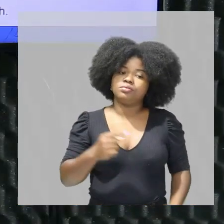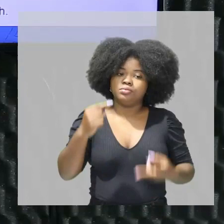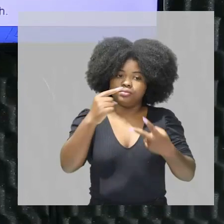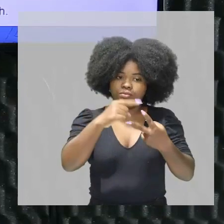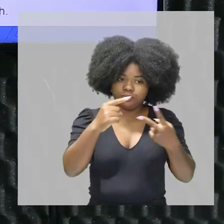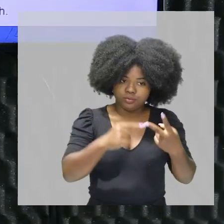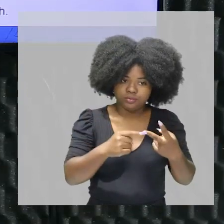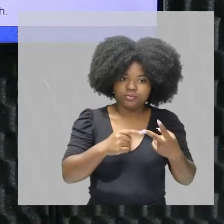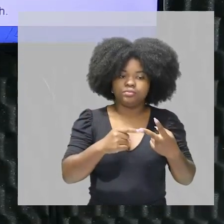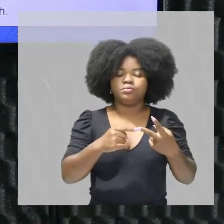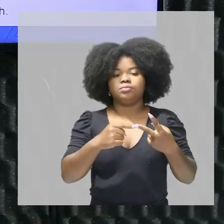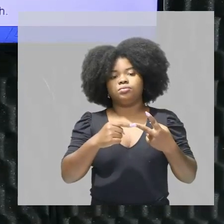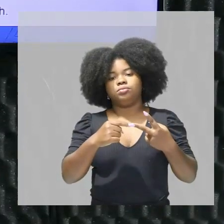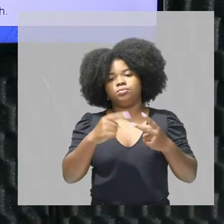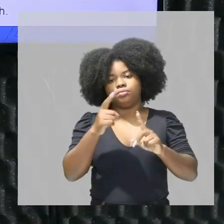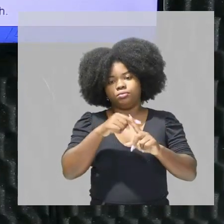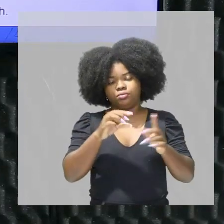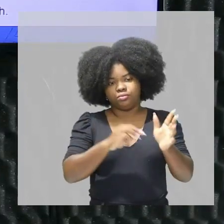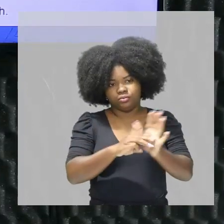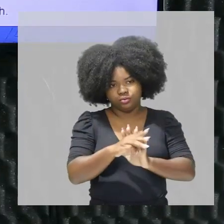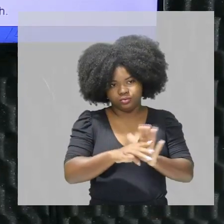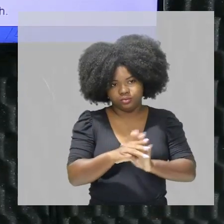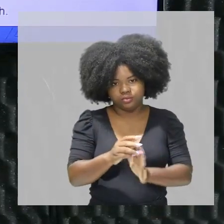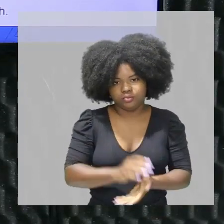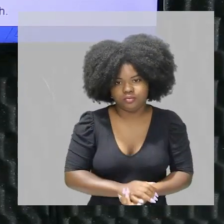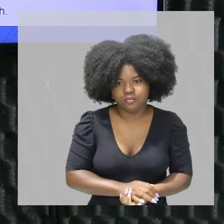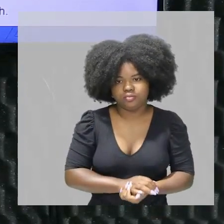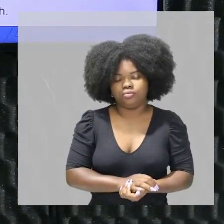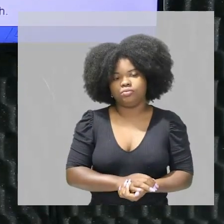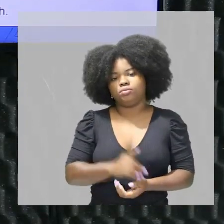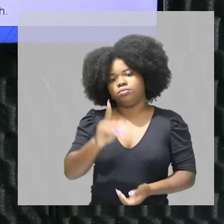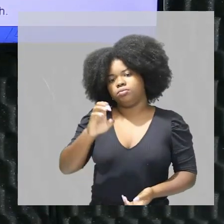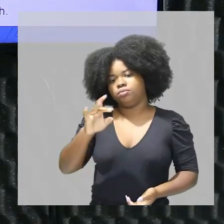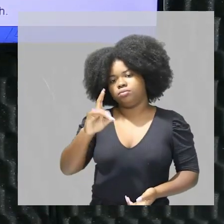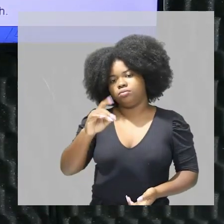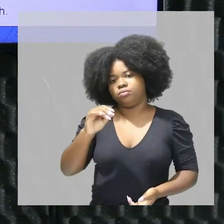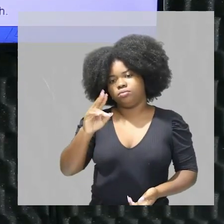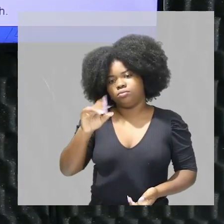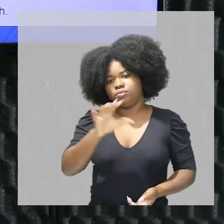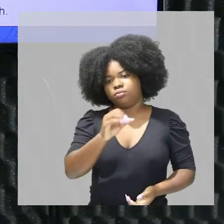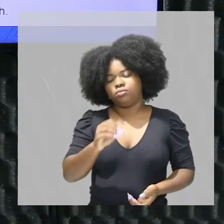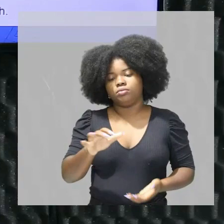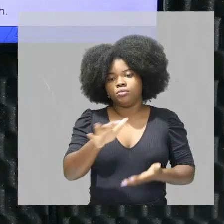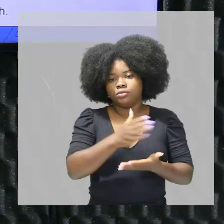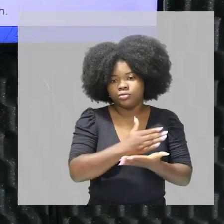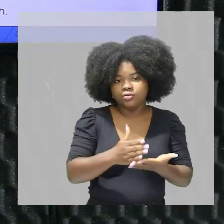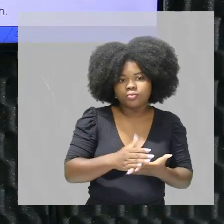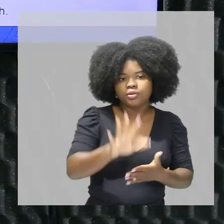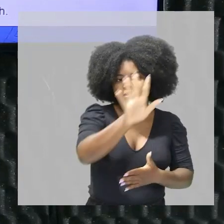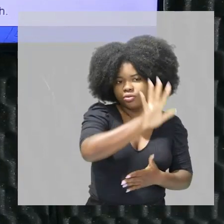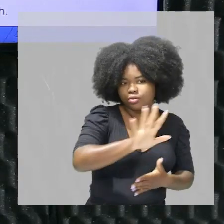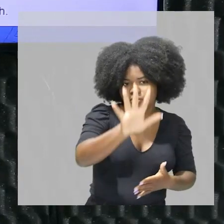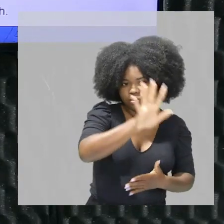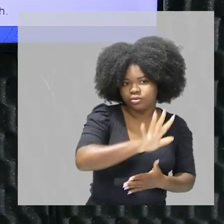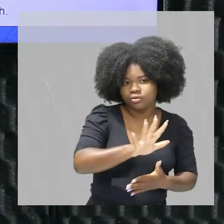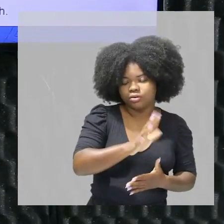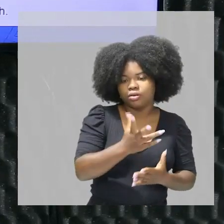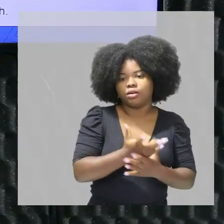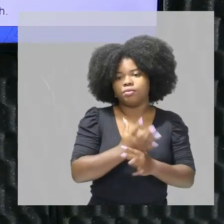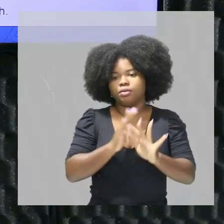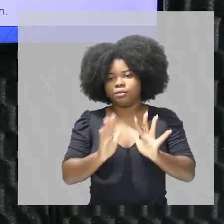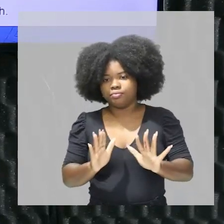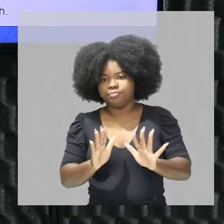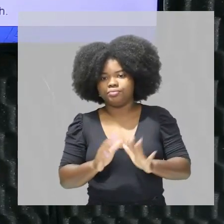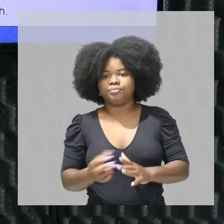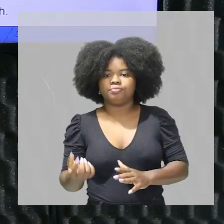tá no caso da dedução você começa obviamente ali do Universal e termina no particular simular